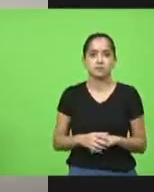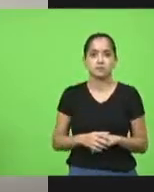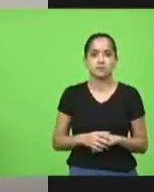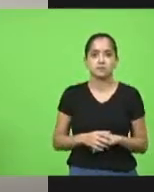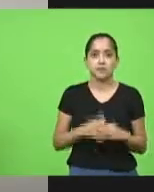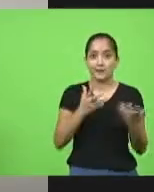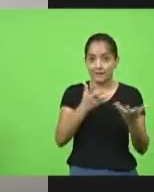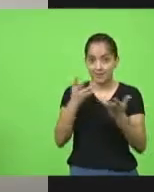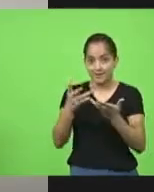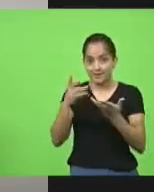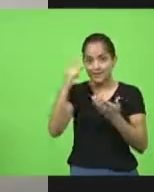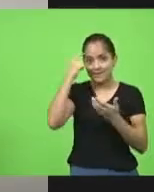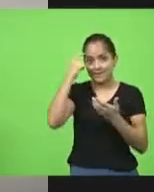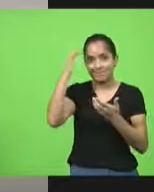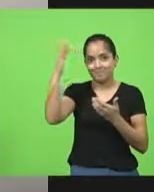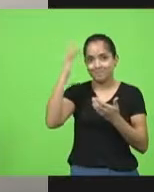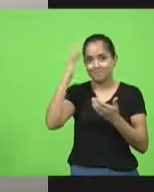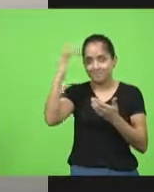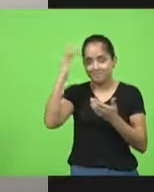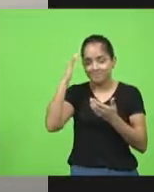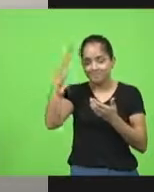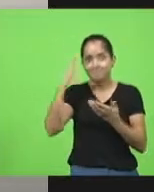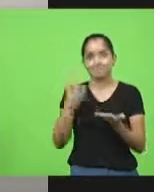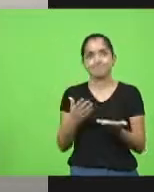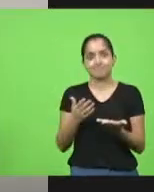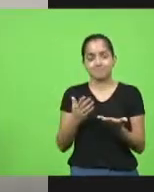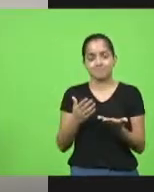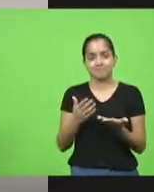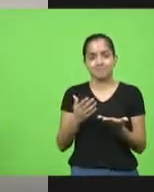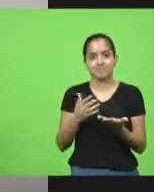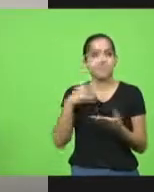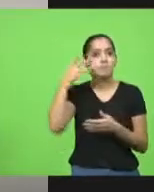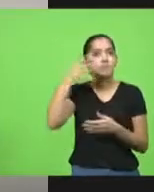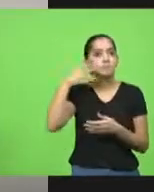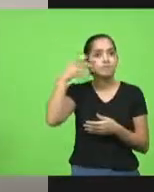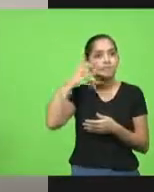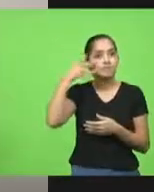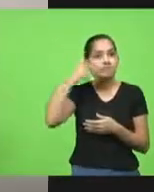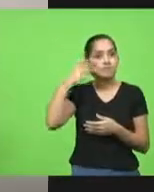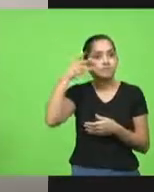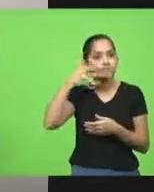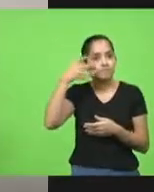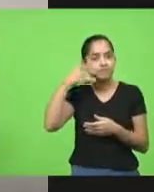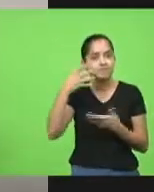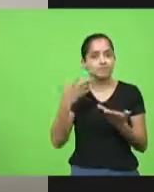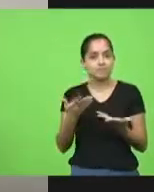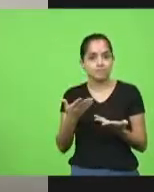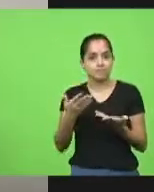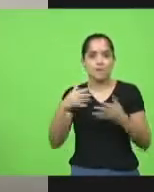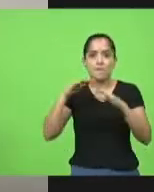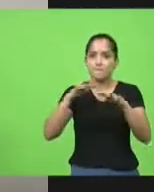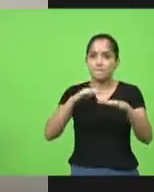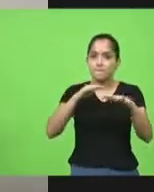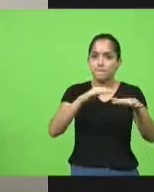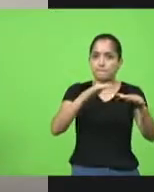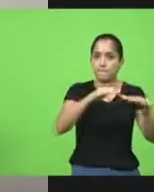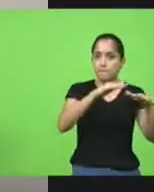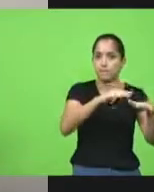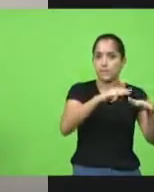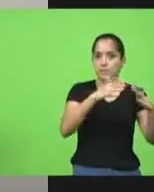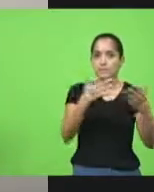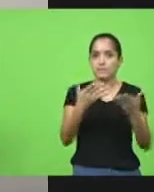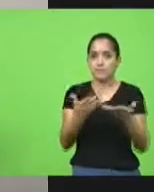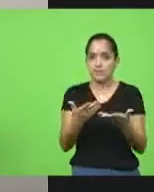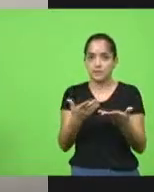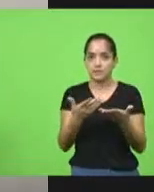Ele era a própria palavra em meio aos movimentos. E